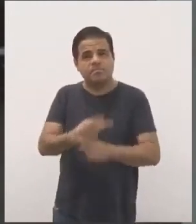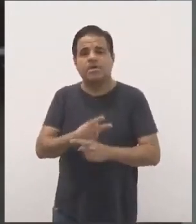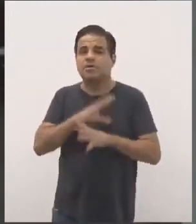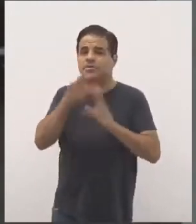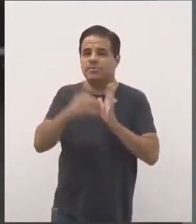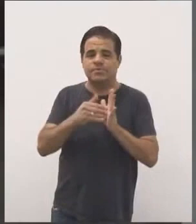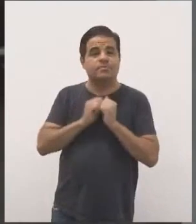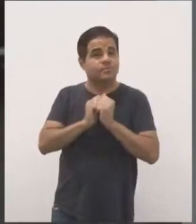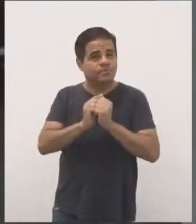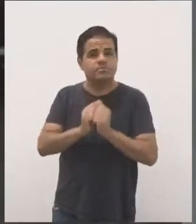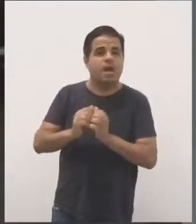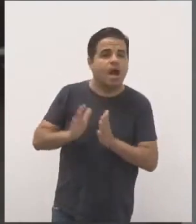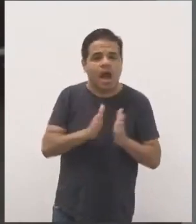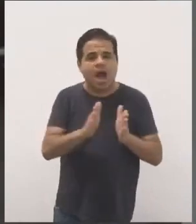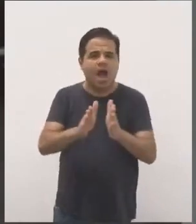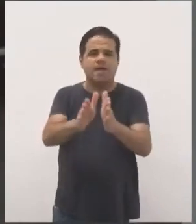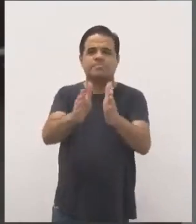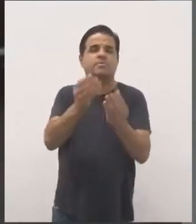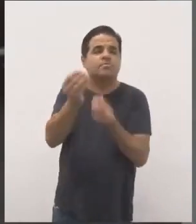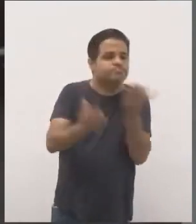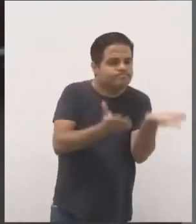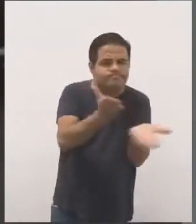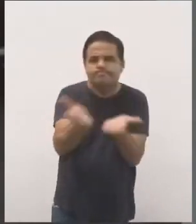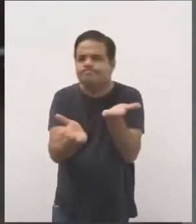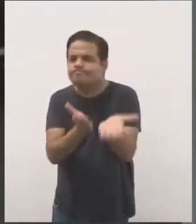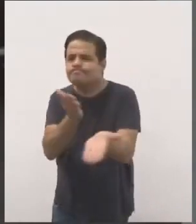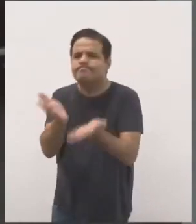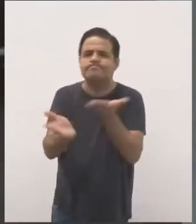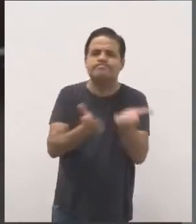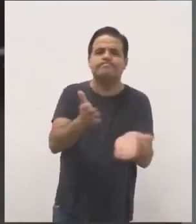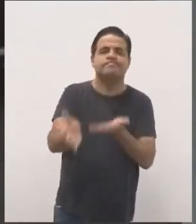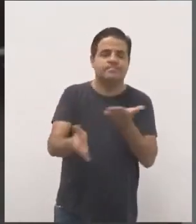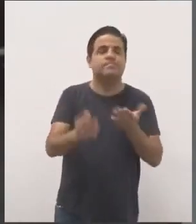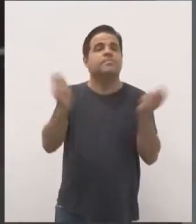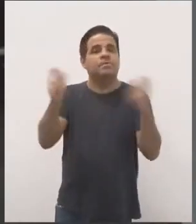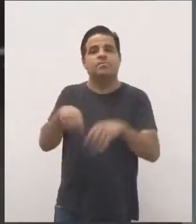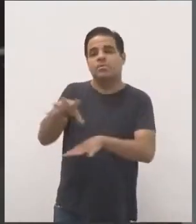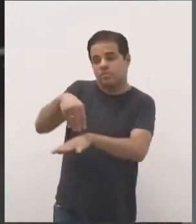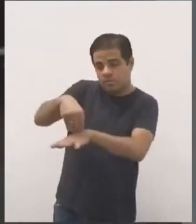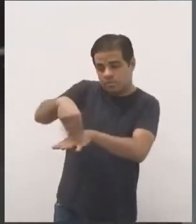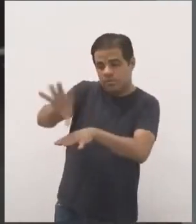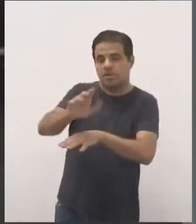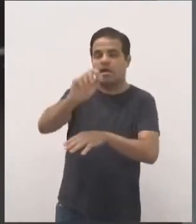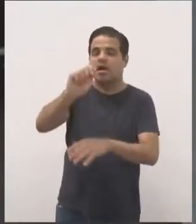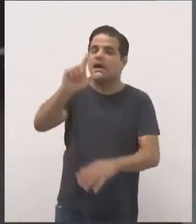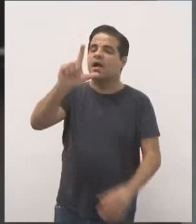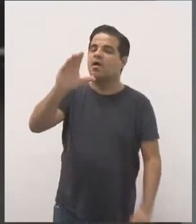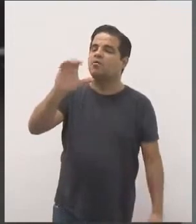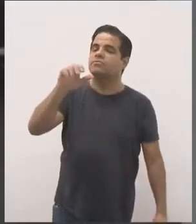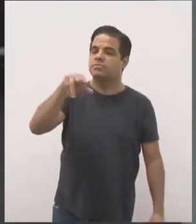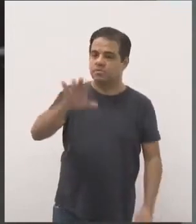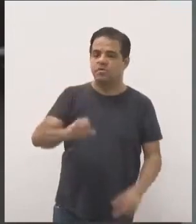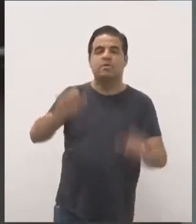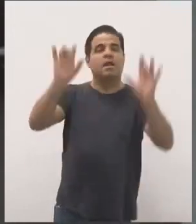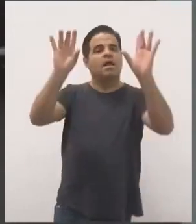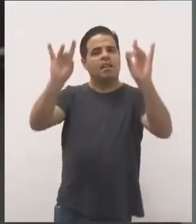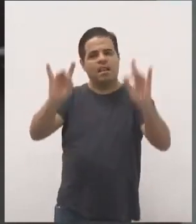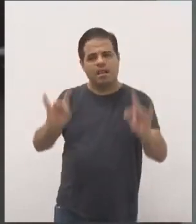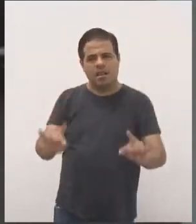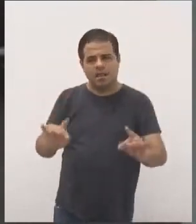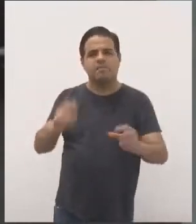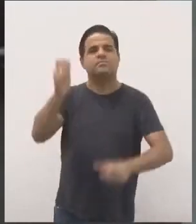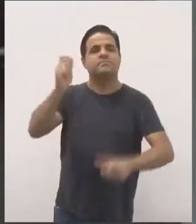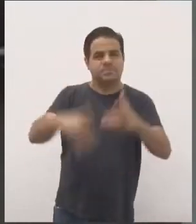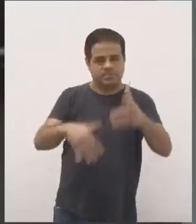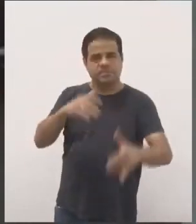vocês, alguns caminhos de como lidar com isso. E eu passo para a Alcione, né, que ela vai poder detalhar um pouco mais aí quais as ações